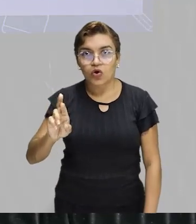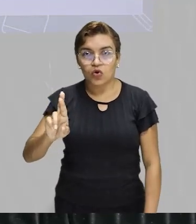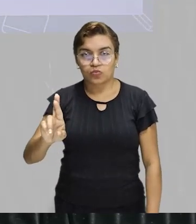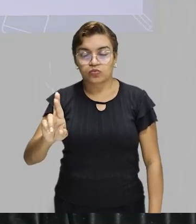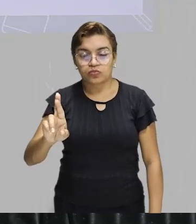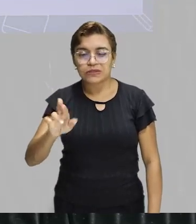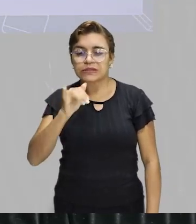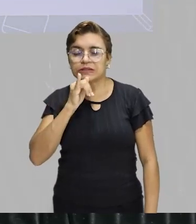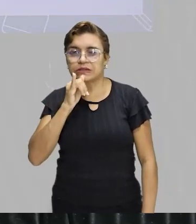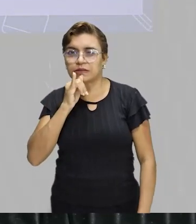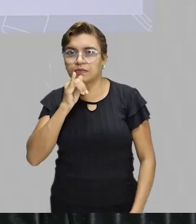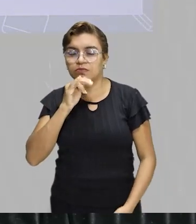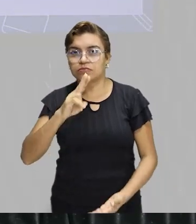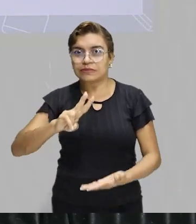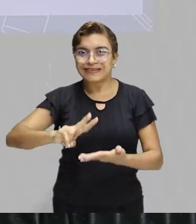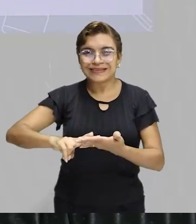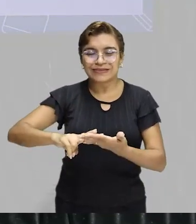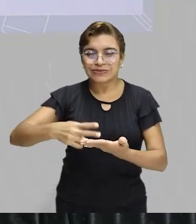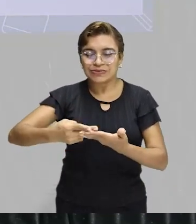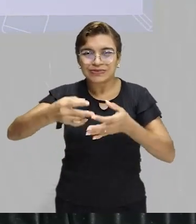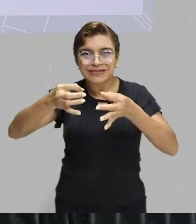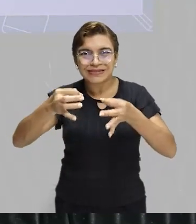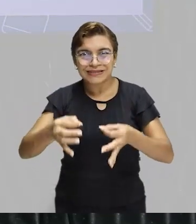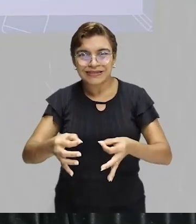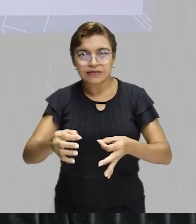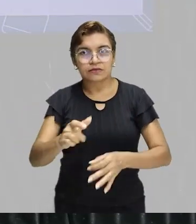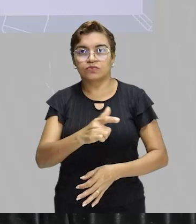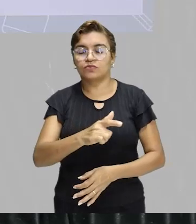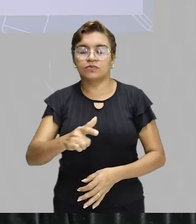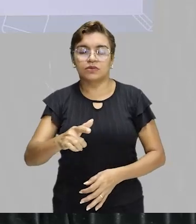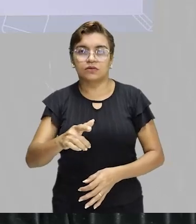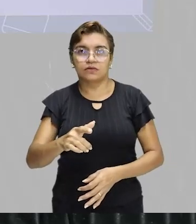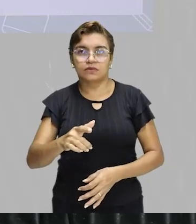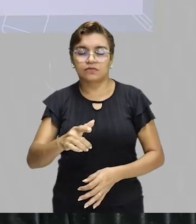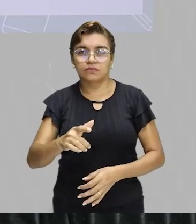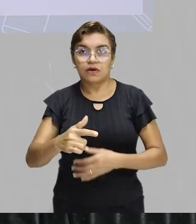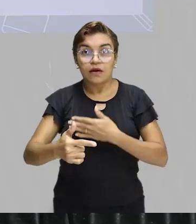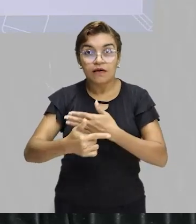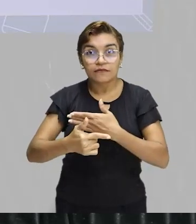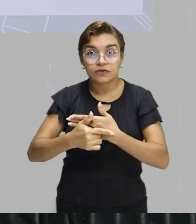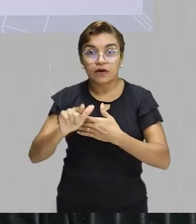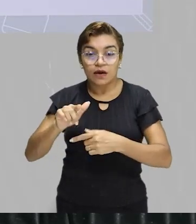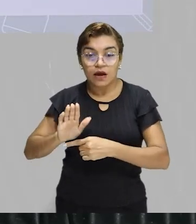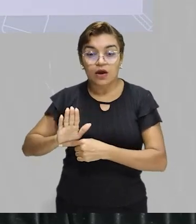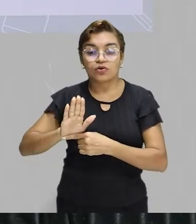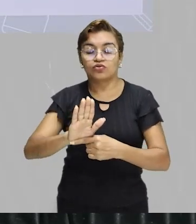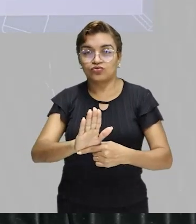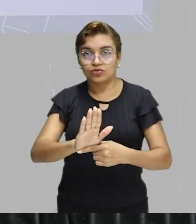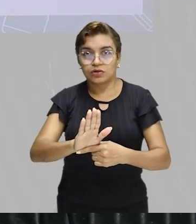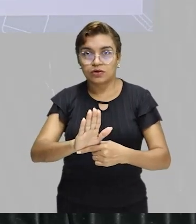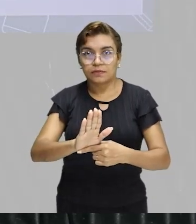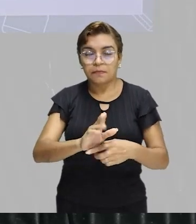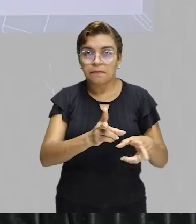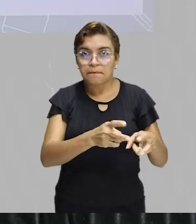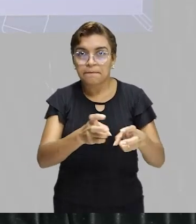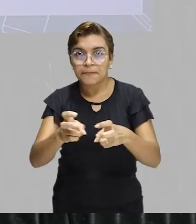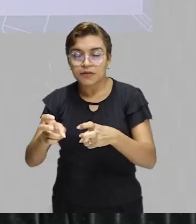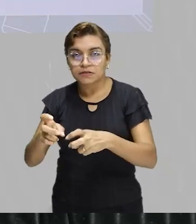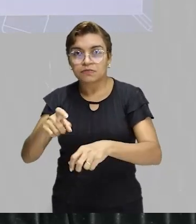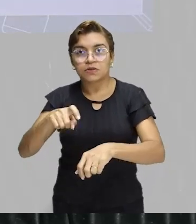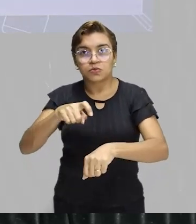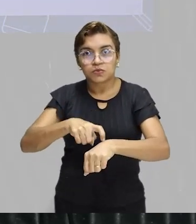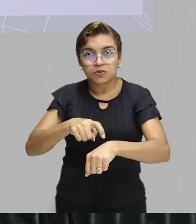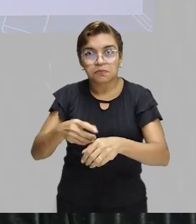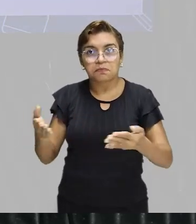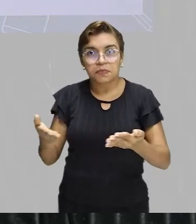tradução, eles não têm um significado próprio. A função dele é apenas ajudar. ajudar na identificação do tempo presente